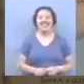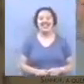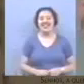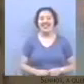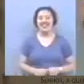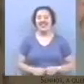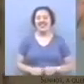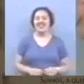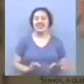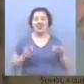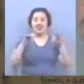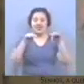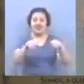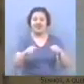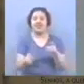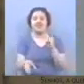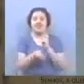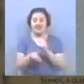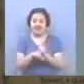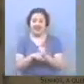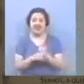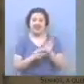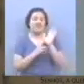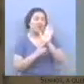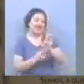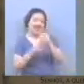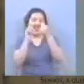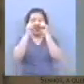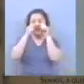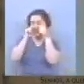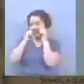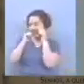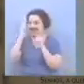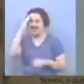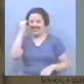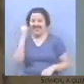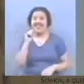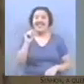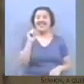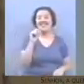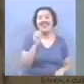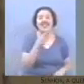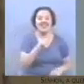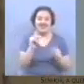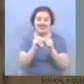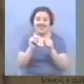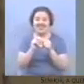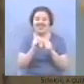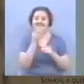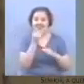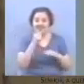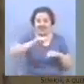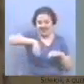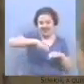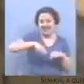E aí no final do encontro começa a apresentar eles, eles choram. Sabe quem cozinhou para você? Foi esse doutor